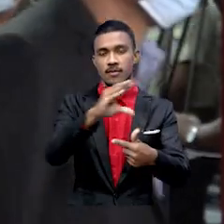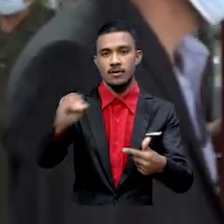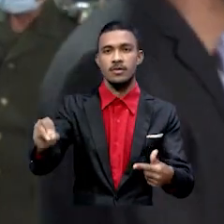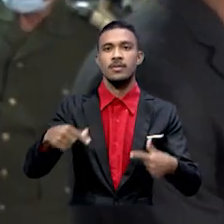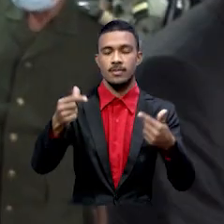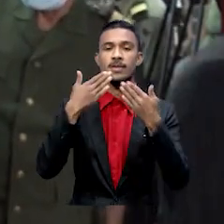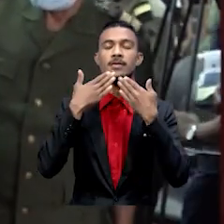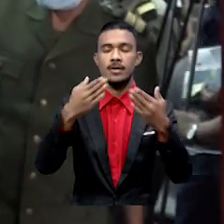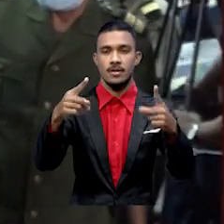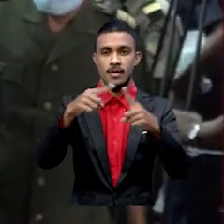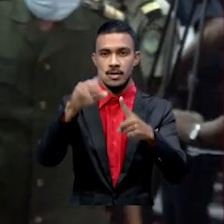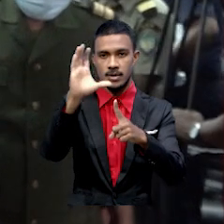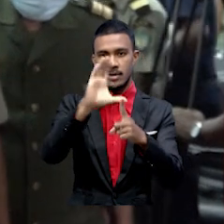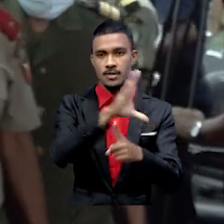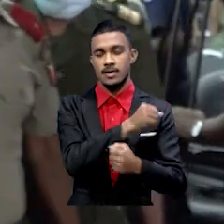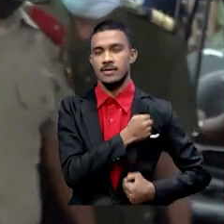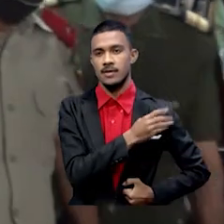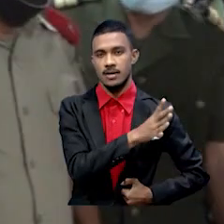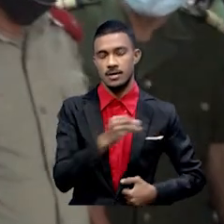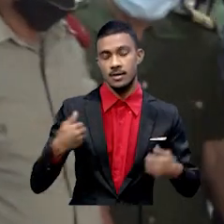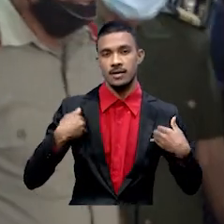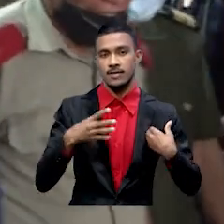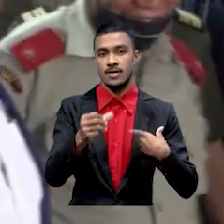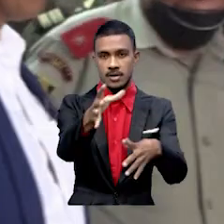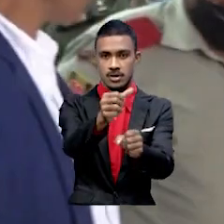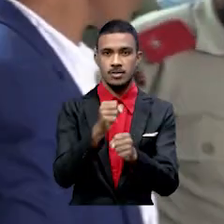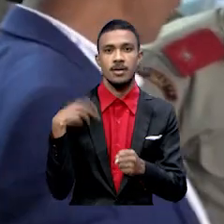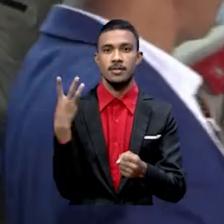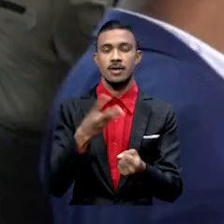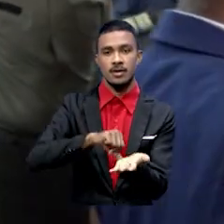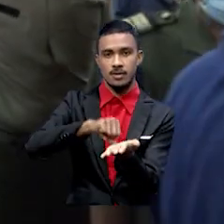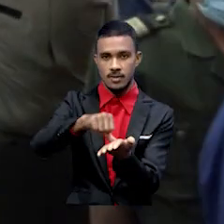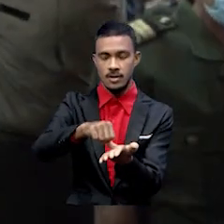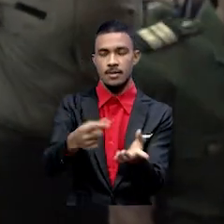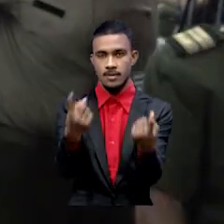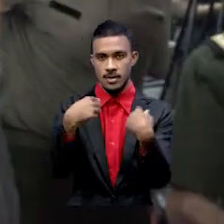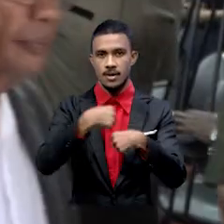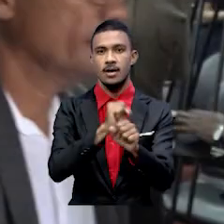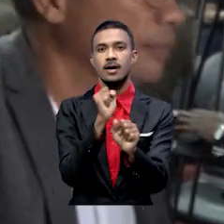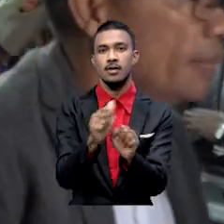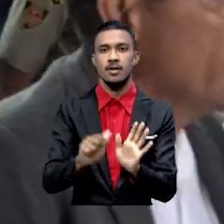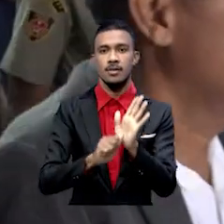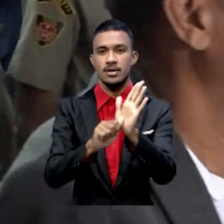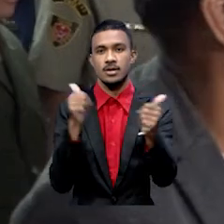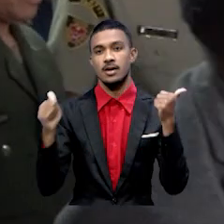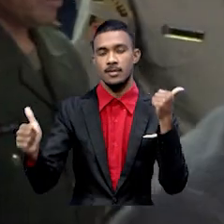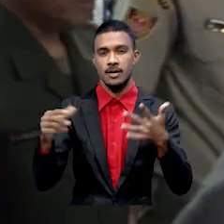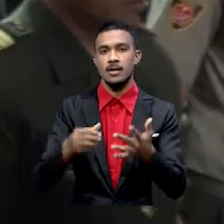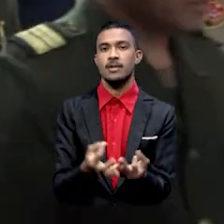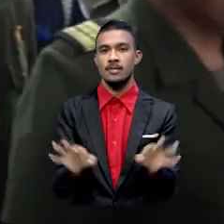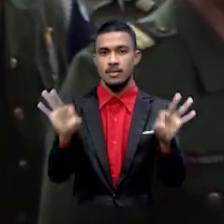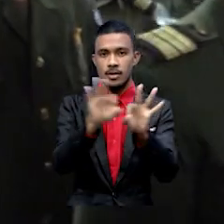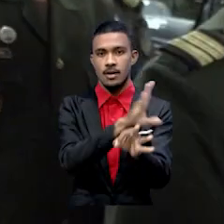o comandante em chefe das Falentil. Privilégio era nesse a minha convite para mim a apresentação de bem importante, bem